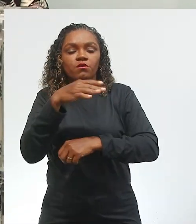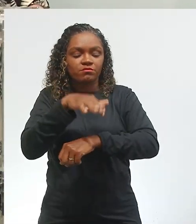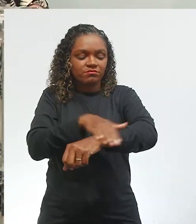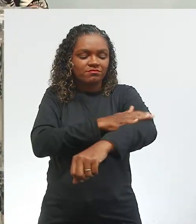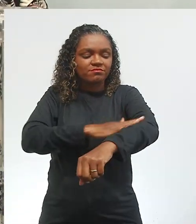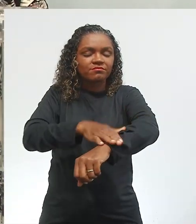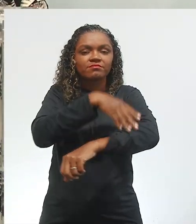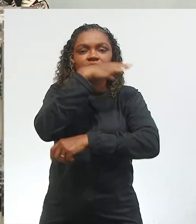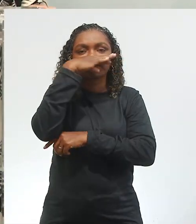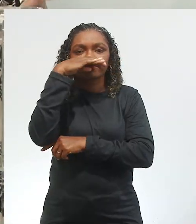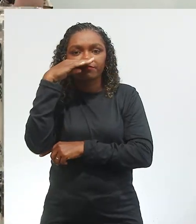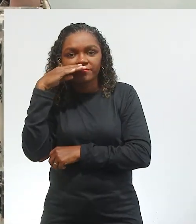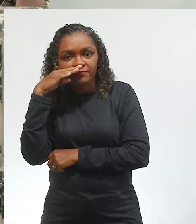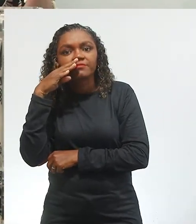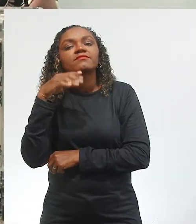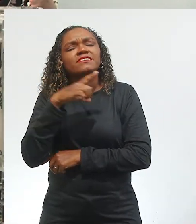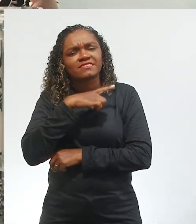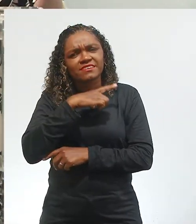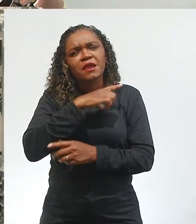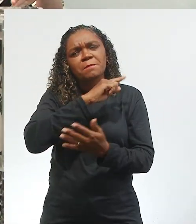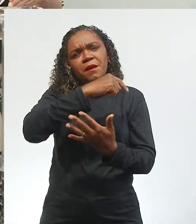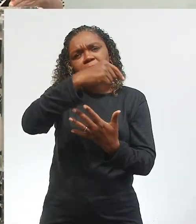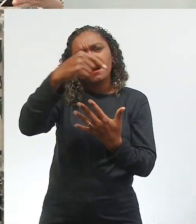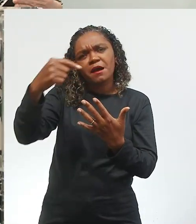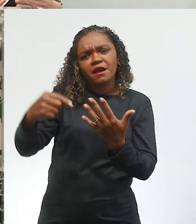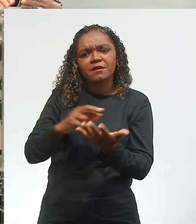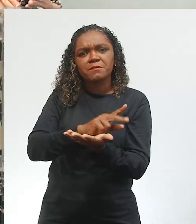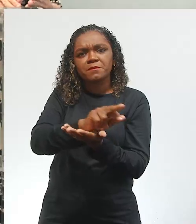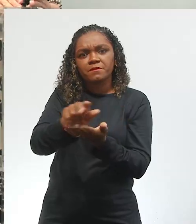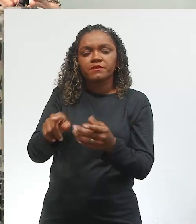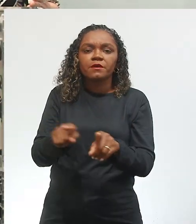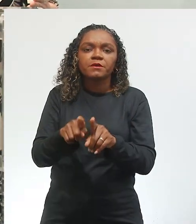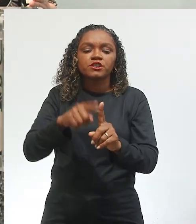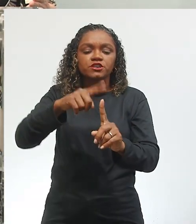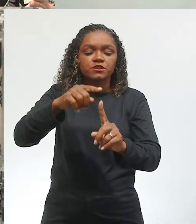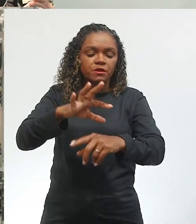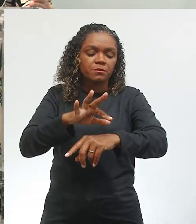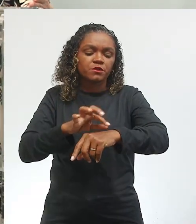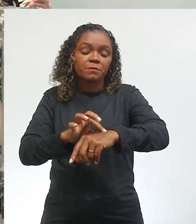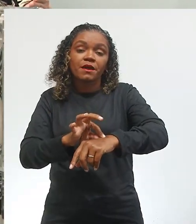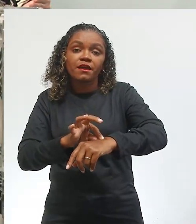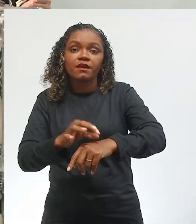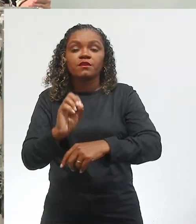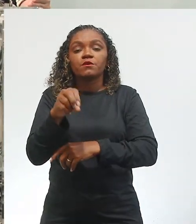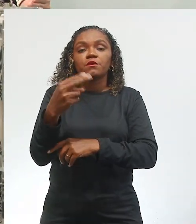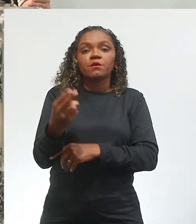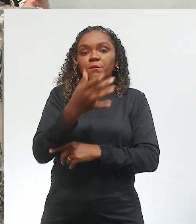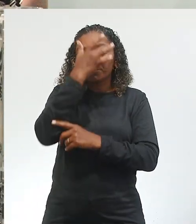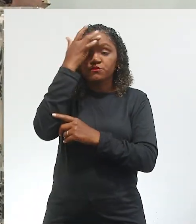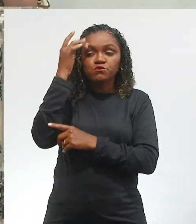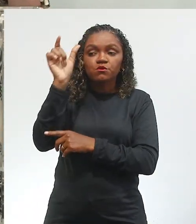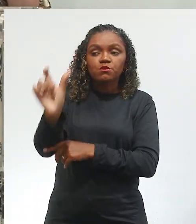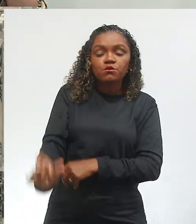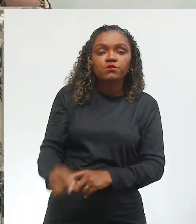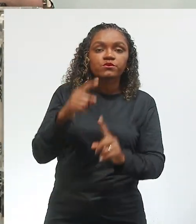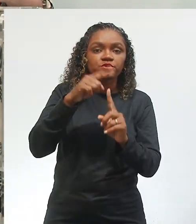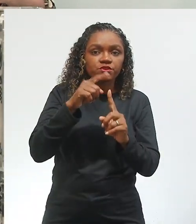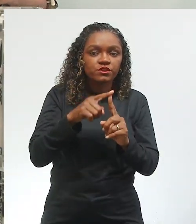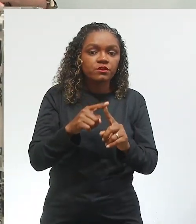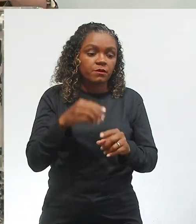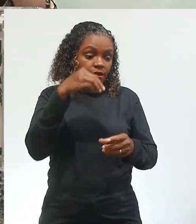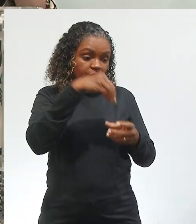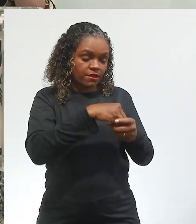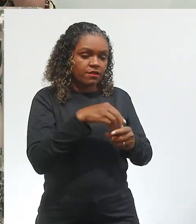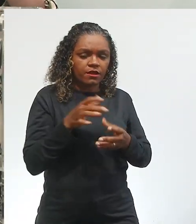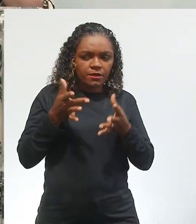hidratantes. Então, isso é a segmentação. Você vai fazendo para cada tipo de pele, para cada tipo de pessoa, né? Então, dentro do